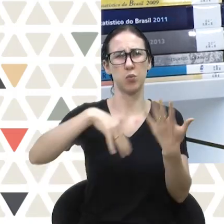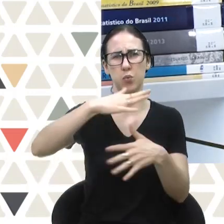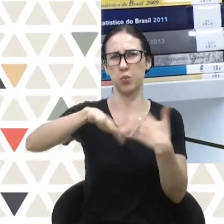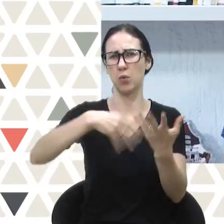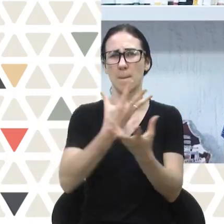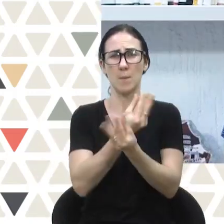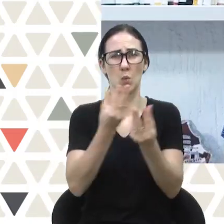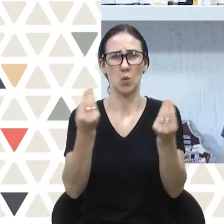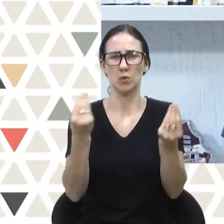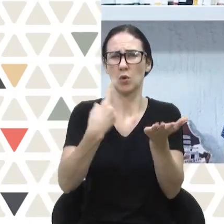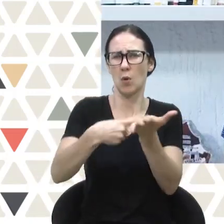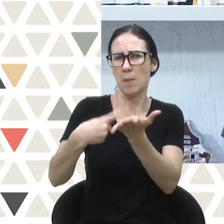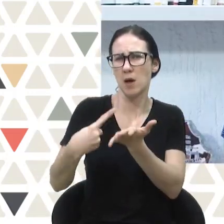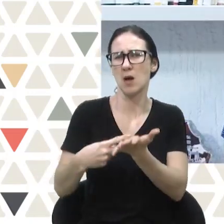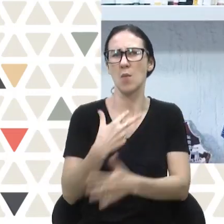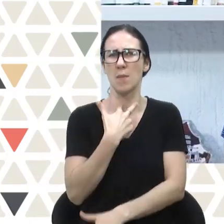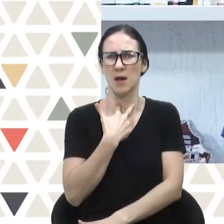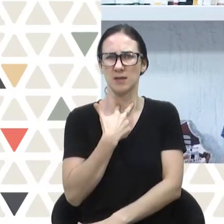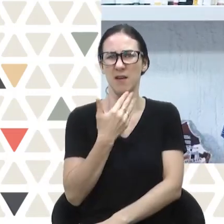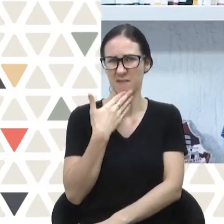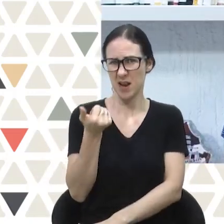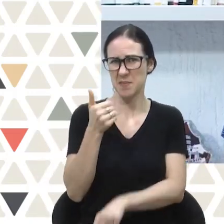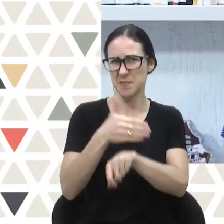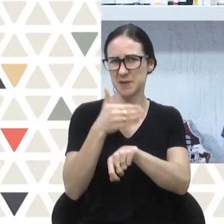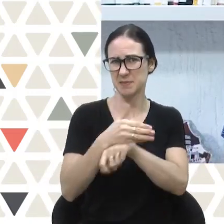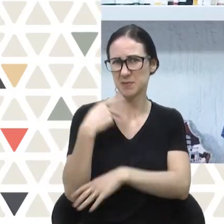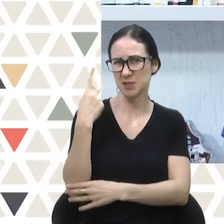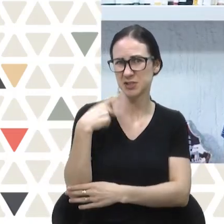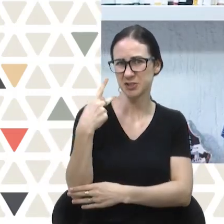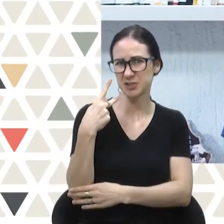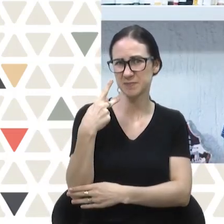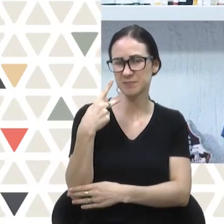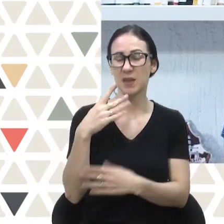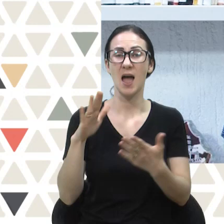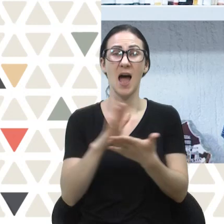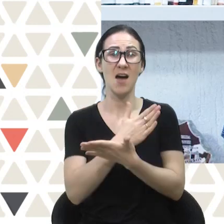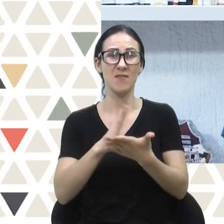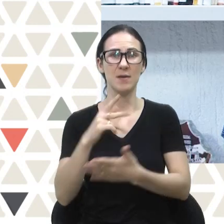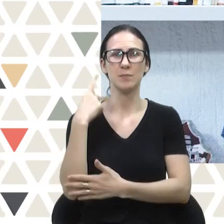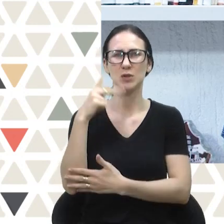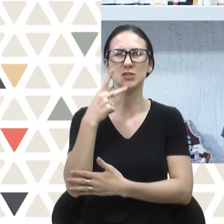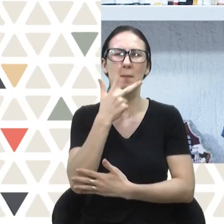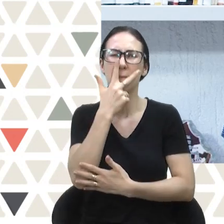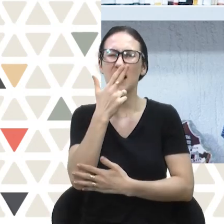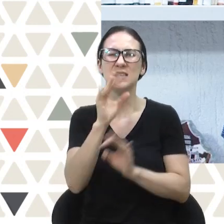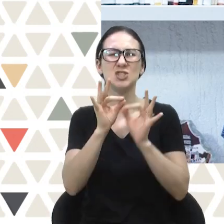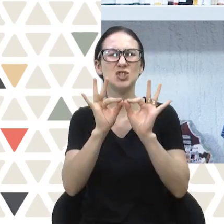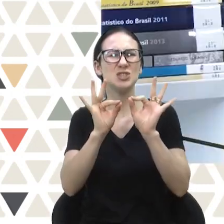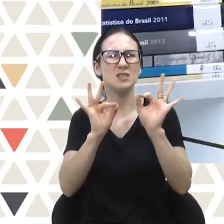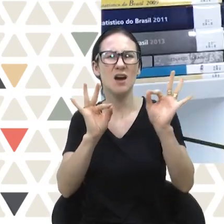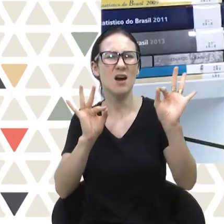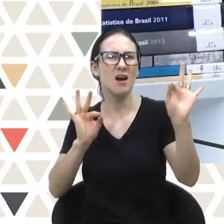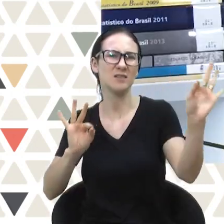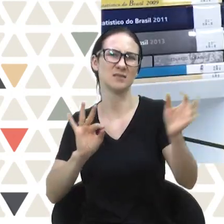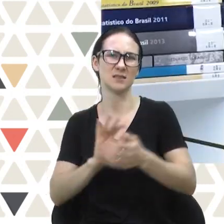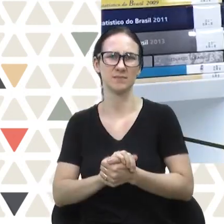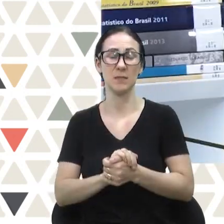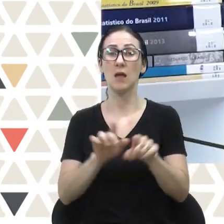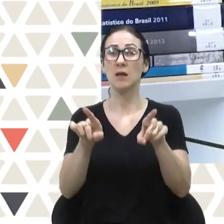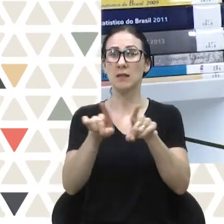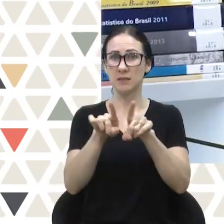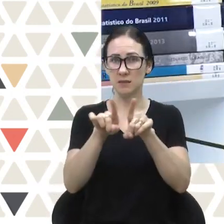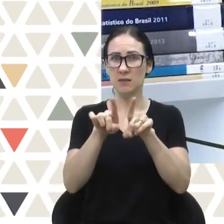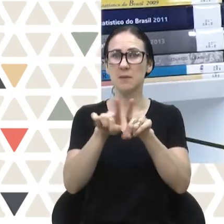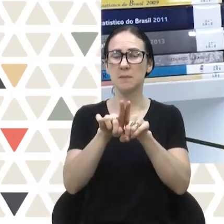né, para a atuação política, sendo que a política muitas vezes parece algo distante, também muitas